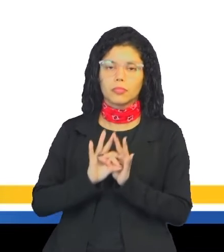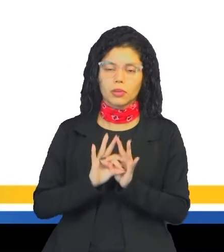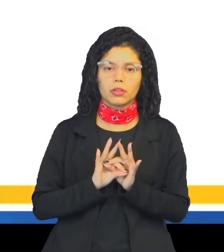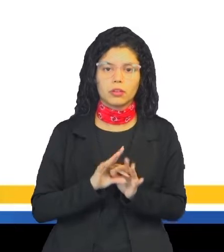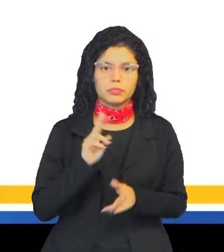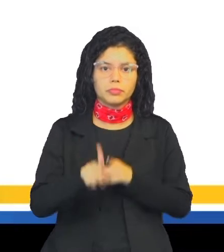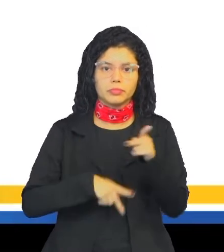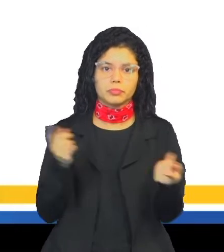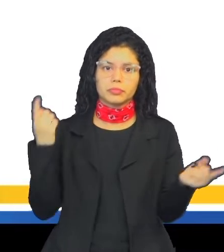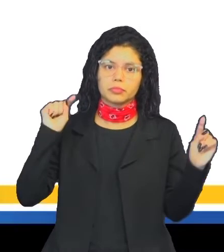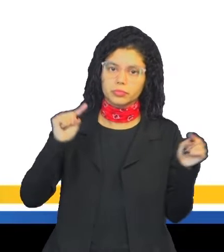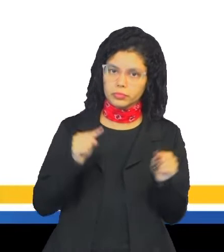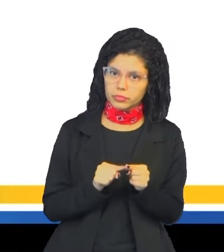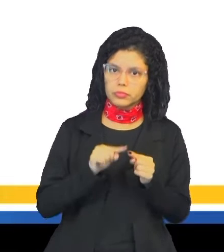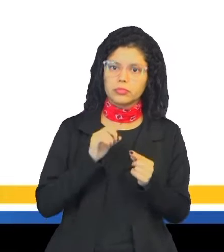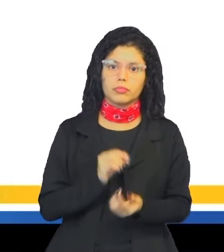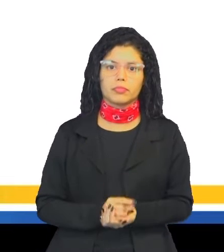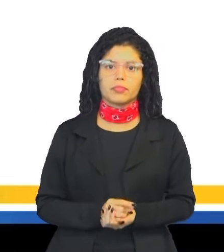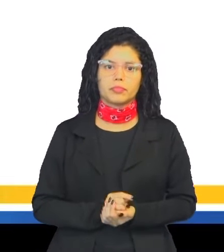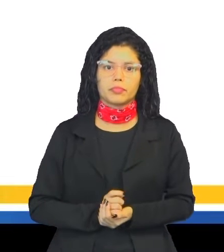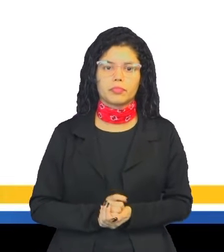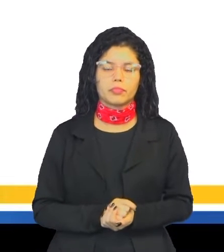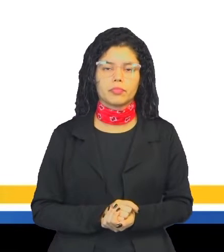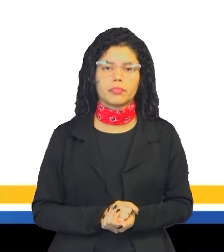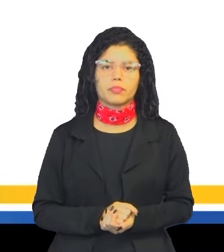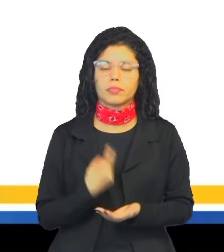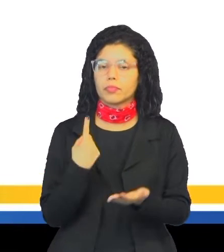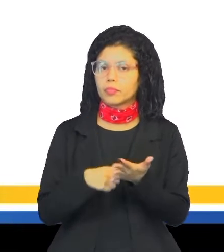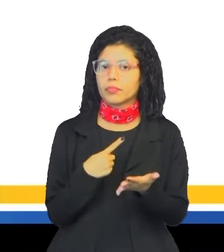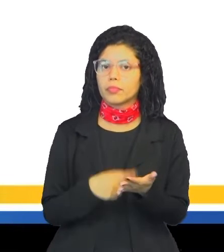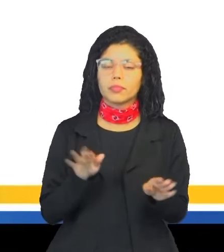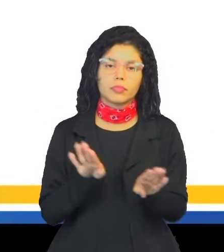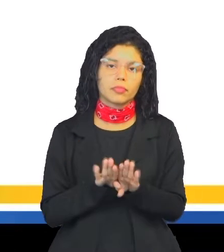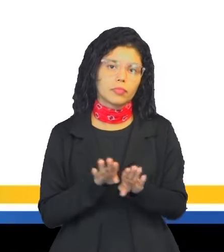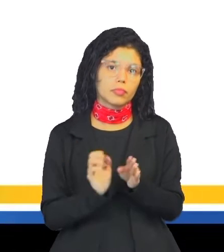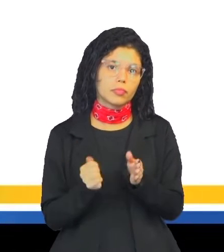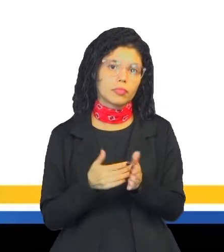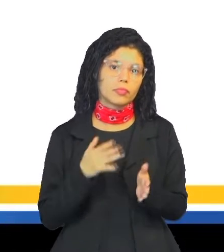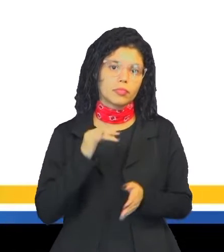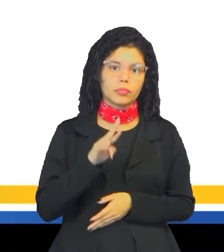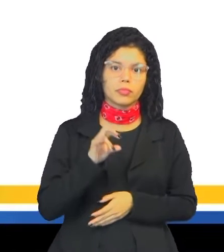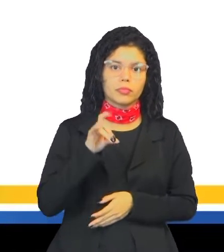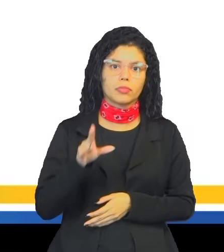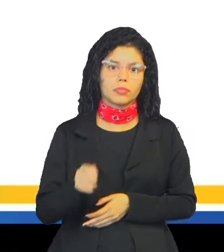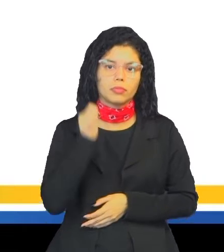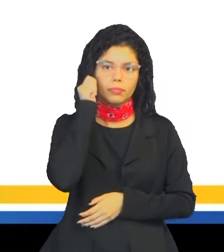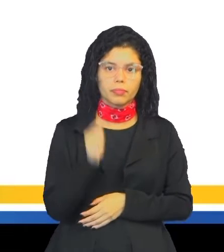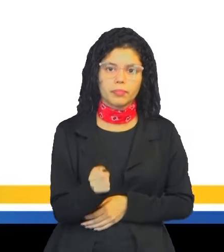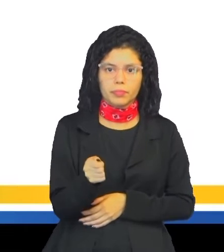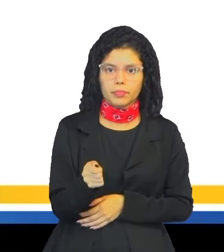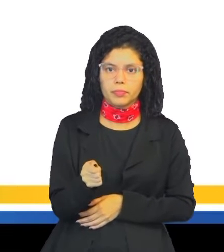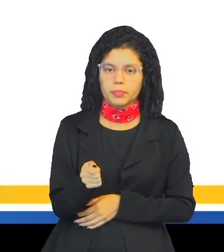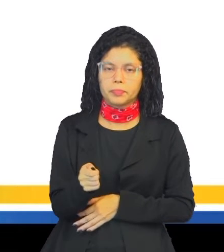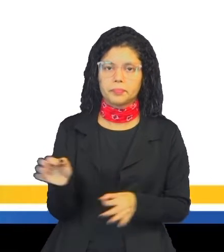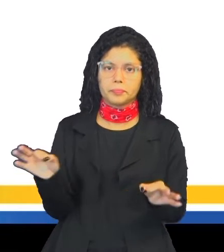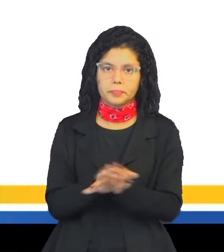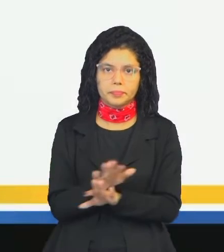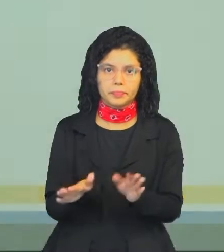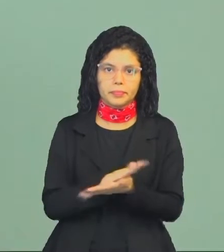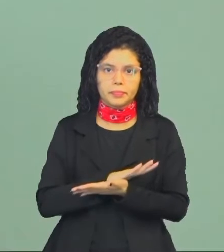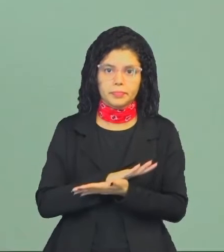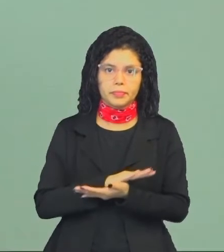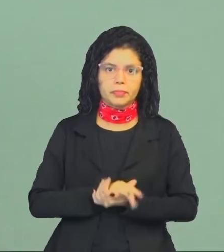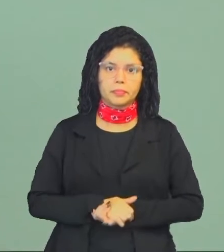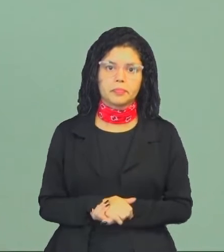com povoados próximos, né, e, né, foram marcados aí por muitas expedições militares, né, para destruir